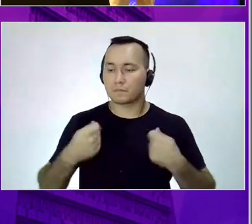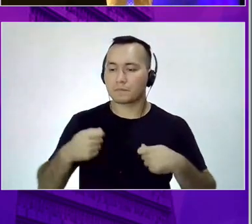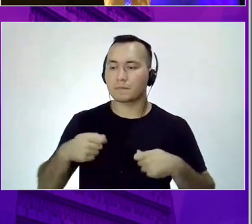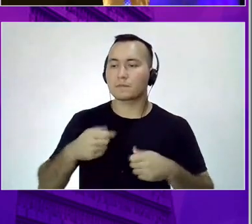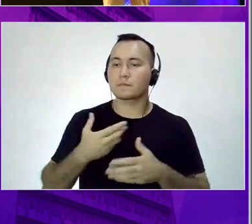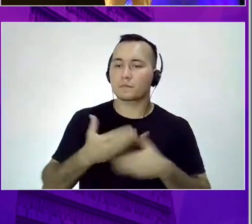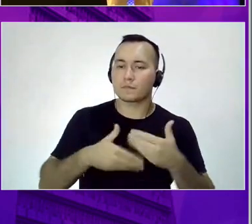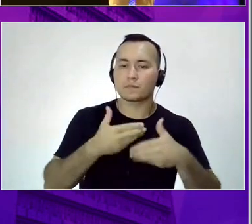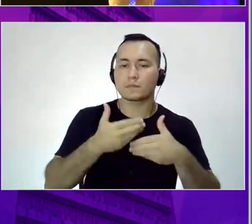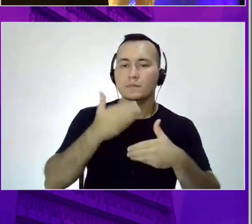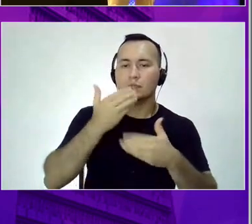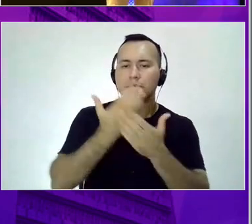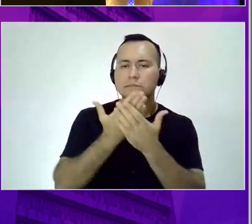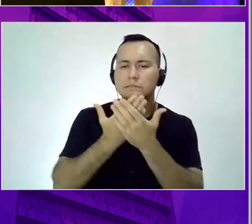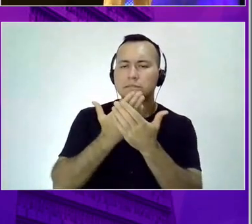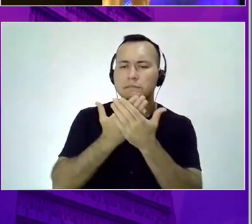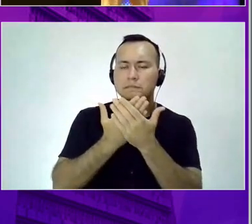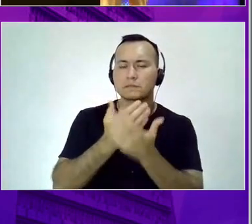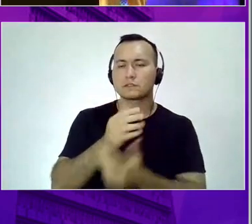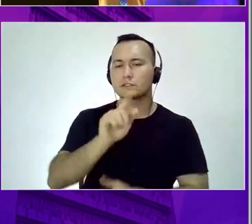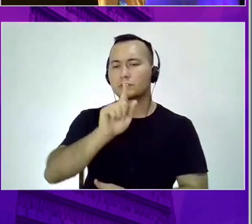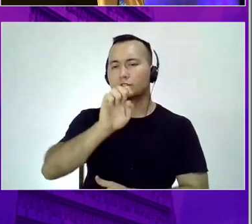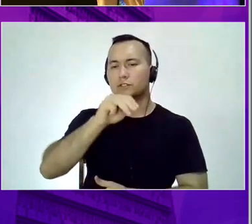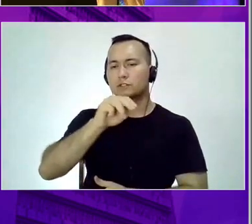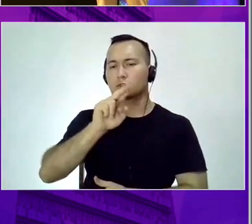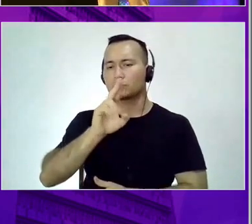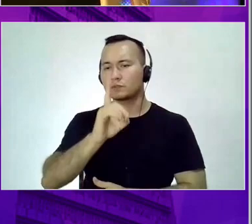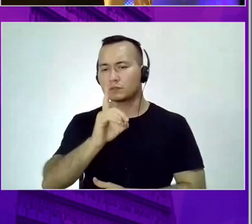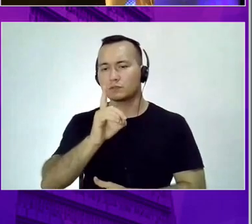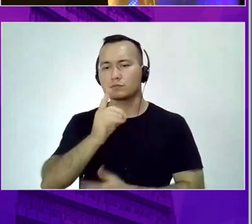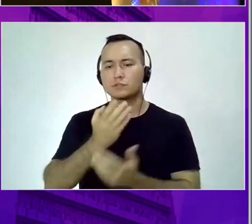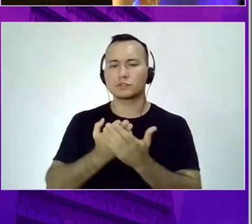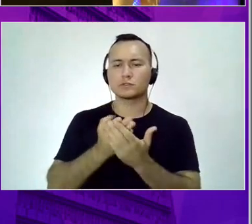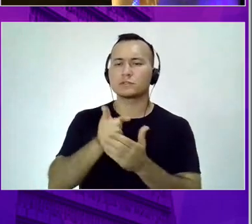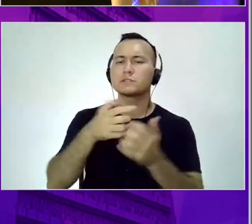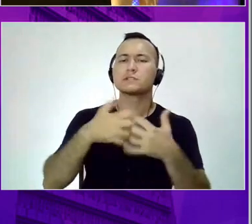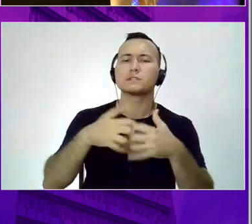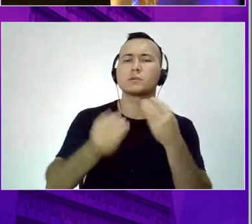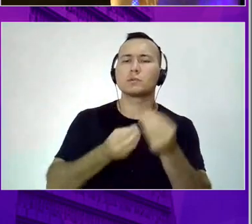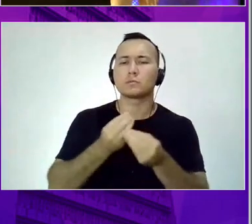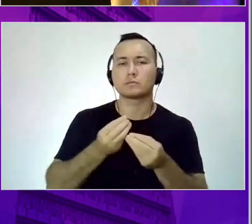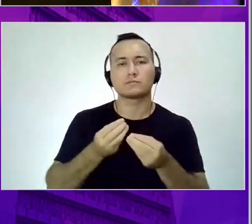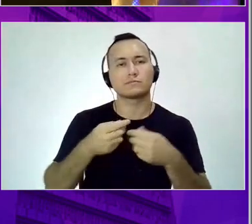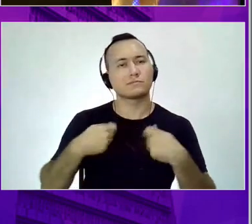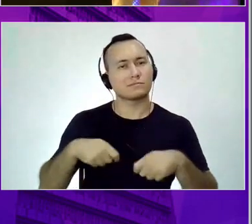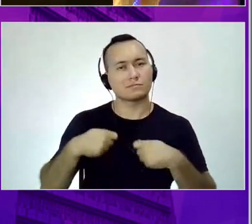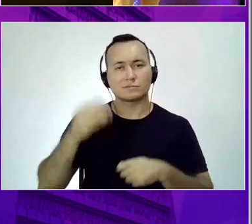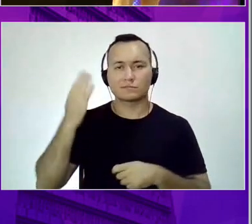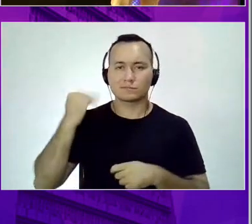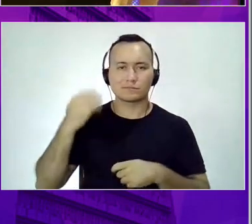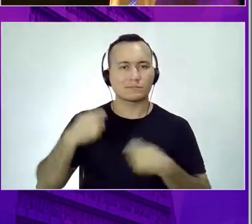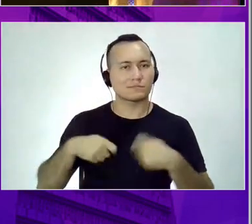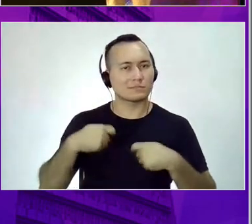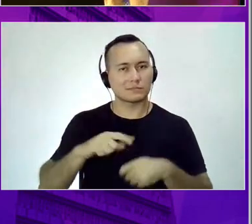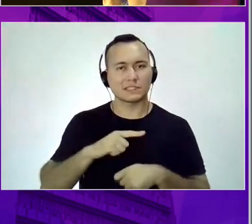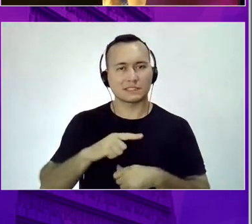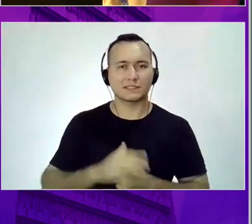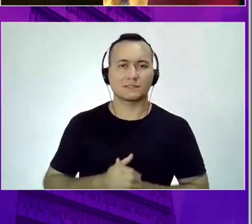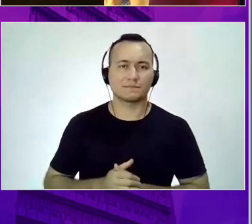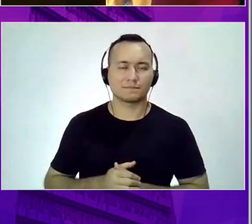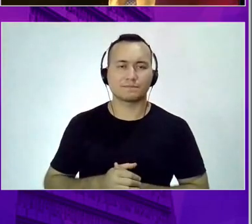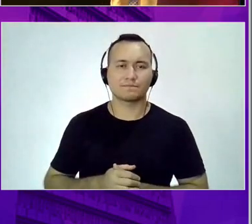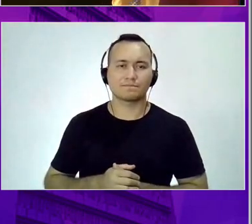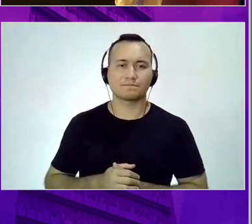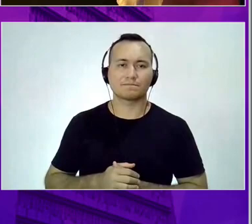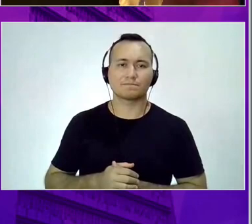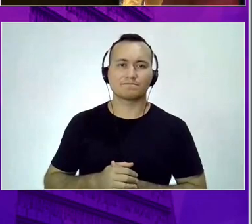e equilibrar um time azeitado, um time capacitado, junto com entender a estrutura da empresa para navegar dentro disso